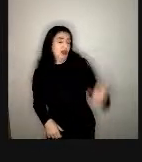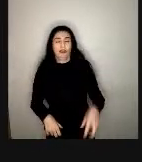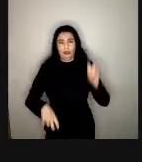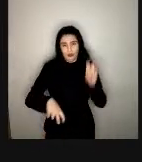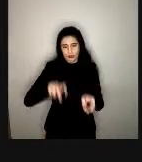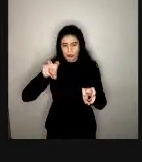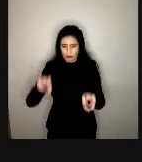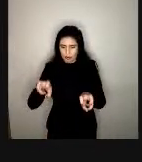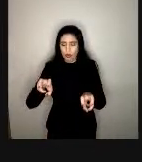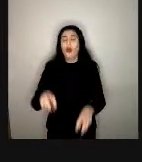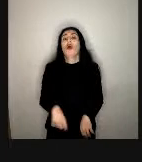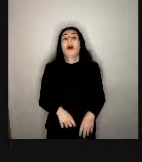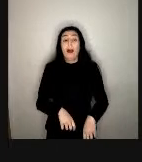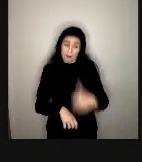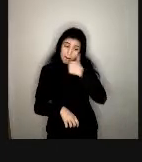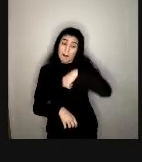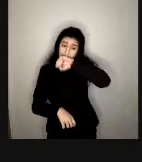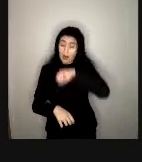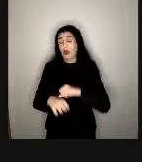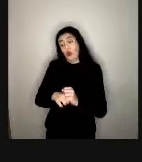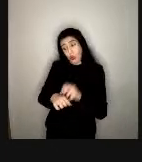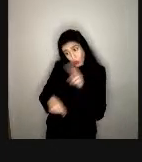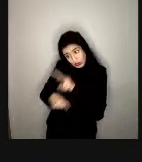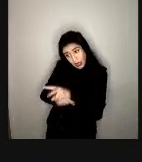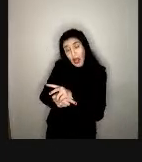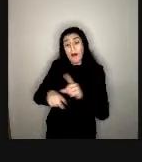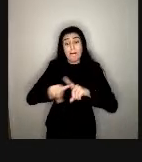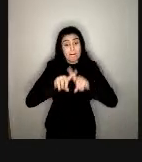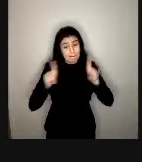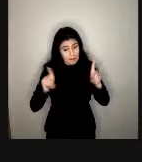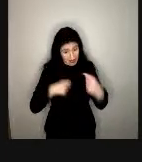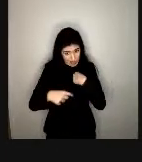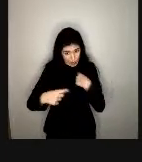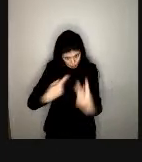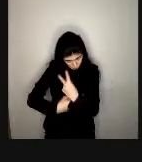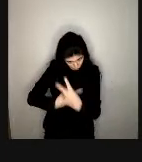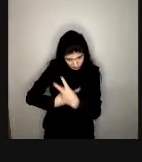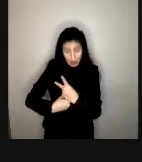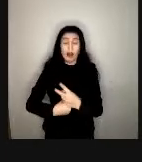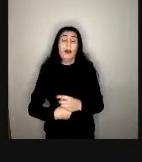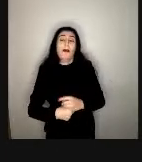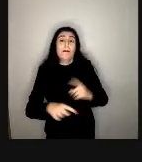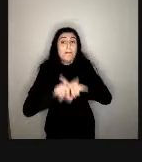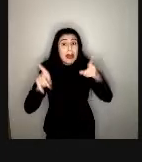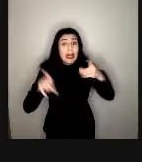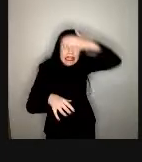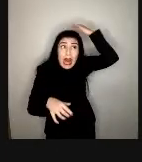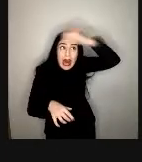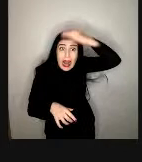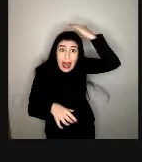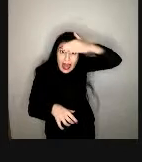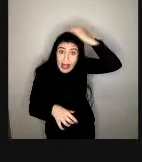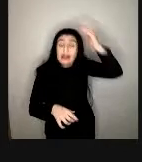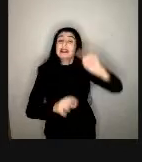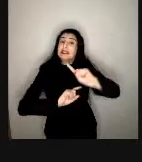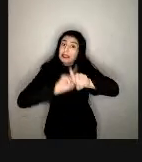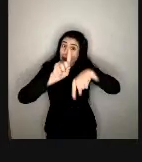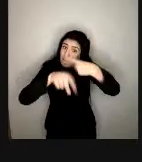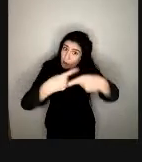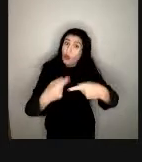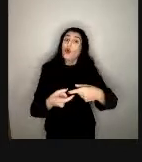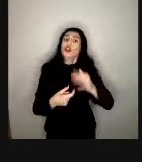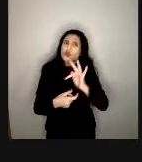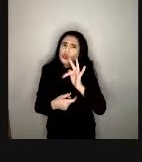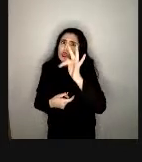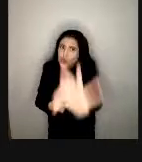Só que durante o tratamento, a mamãe vai ficar careca. Aí eles, nossa, ficaram apavorados de novo. Não, mas depois do tratamento, o cabelo da mamãe vai crescer